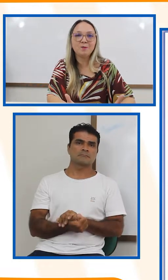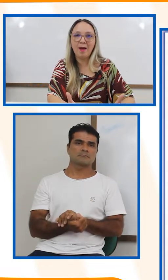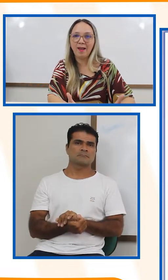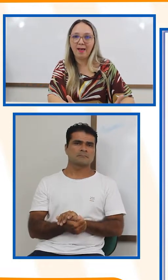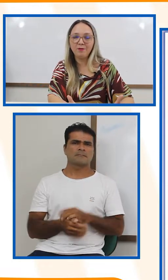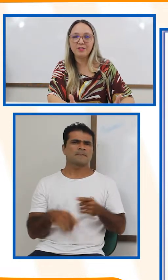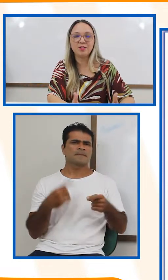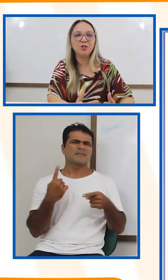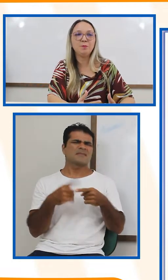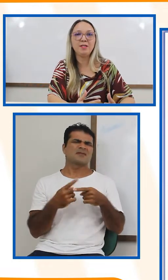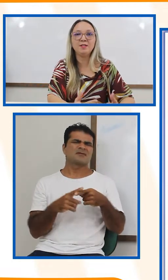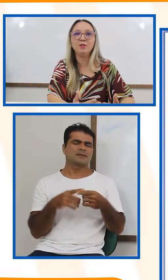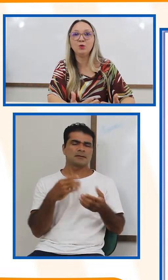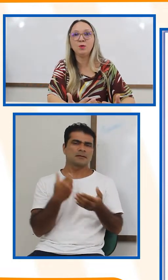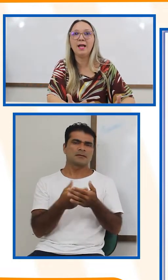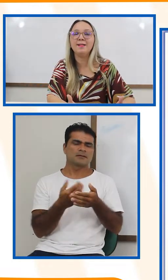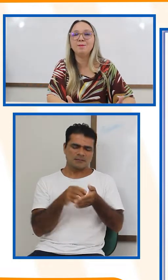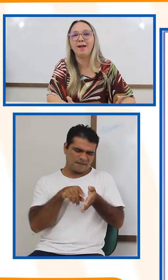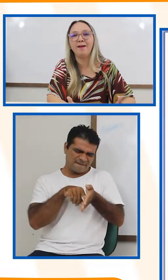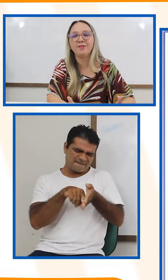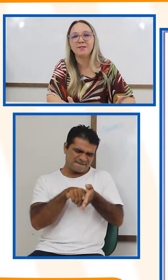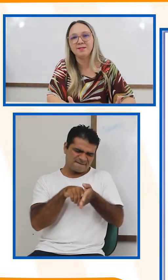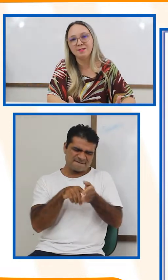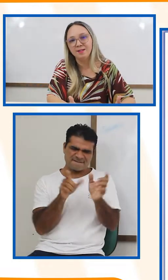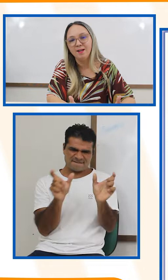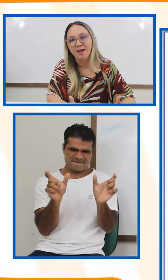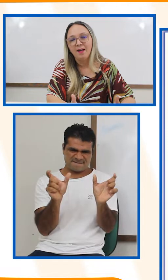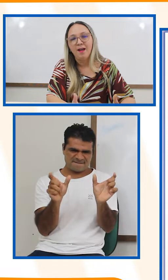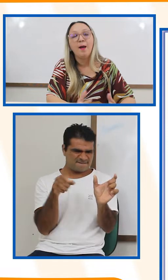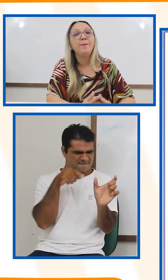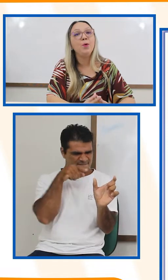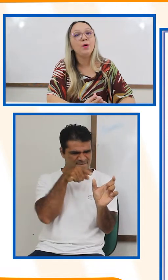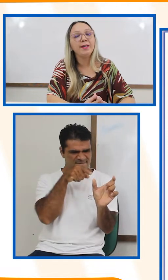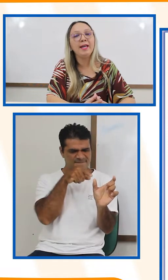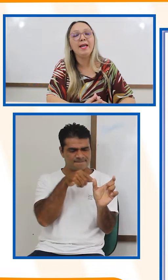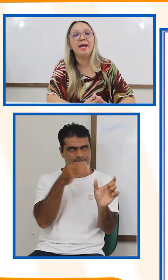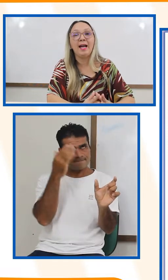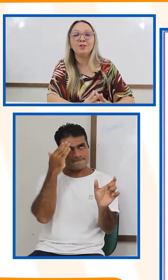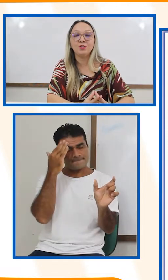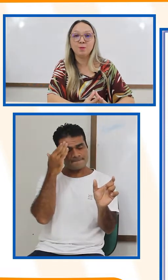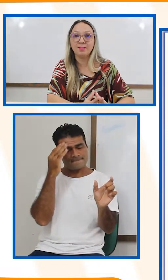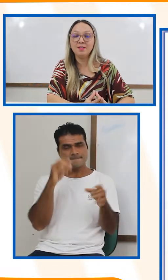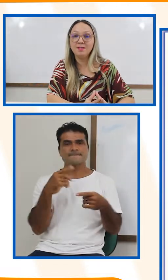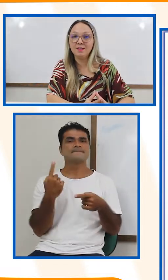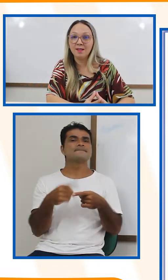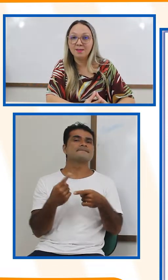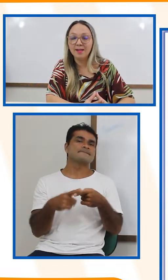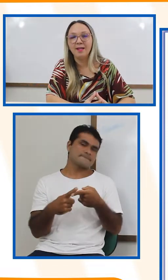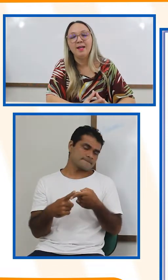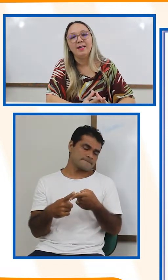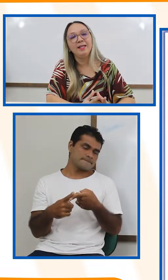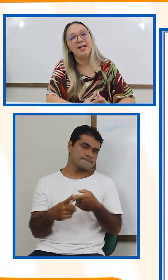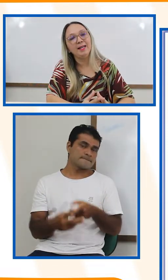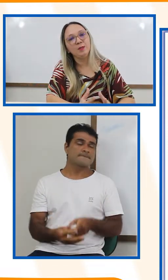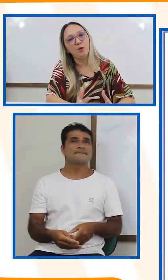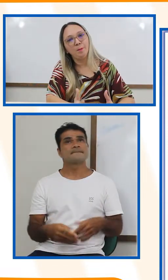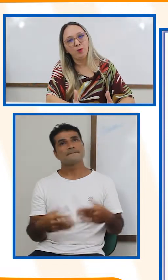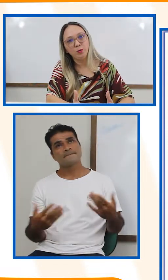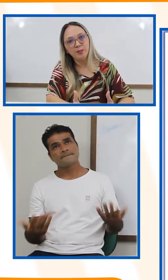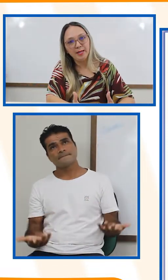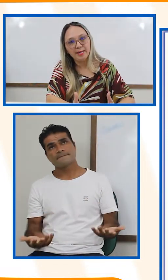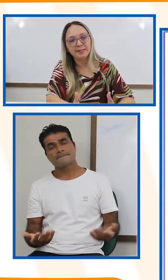análise dessas palavras? A gente precisa estudar as palavras assim, porque a gente precisa entender que na